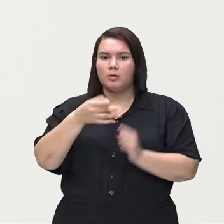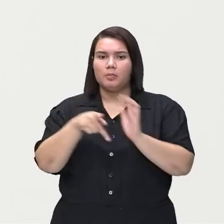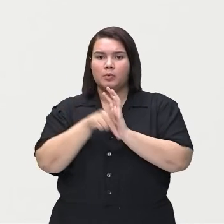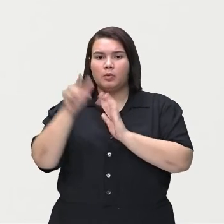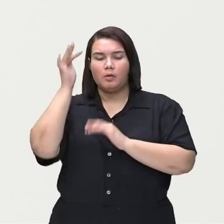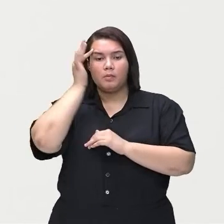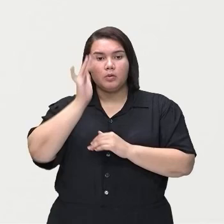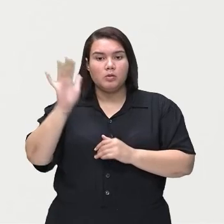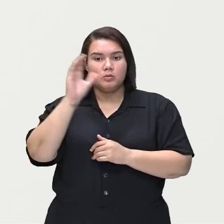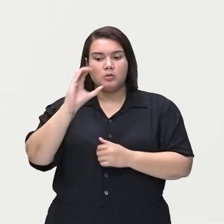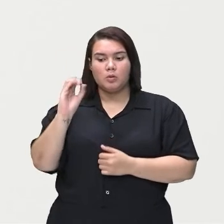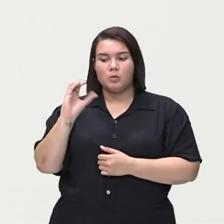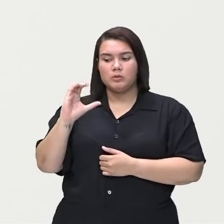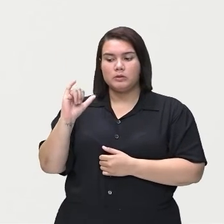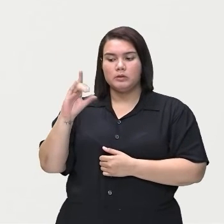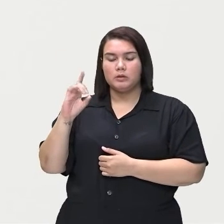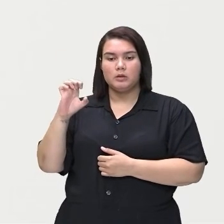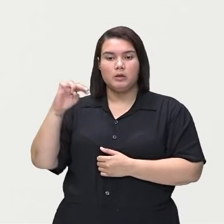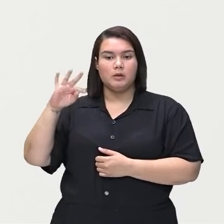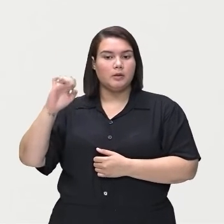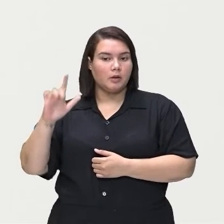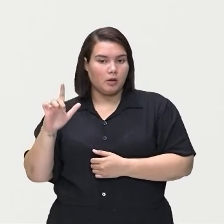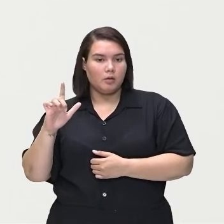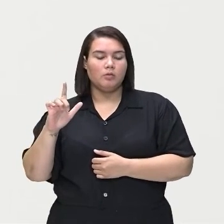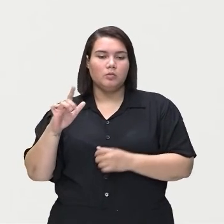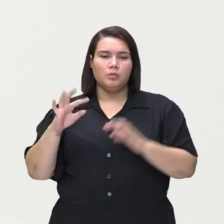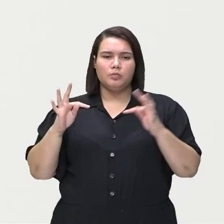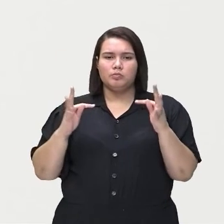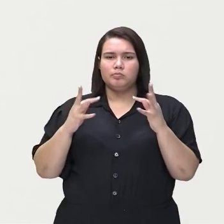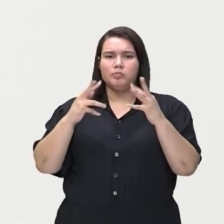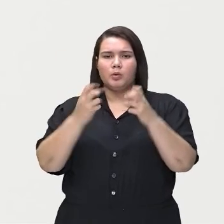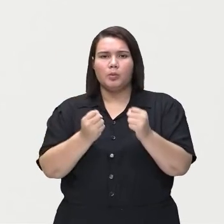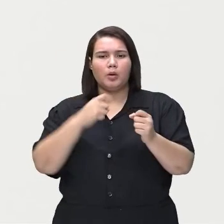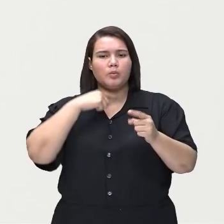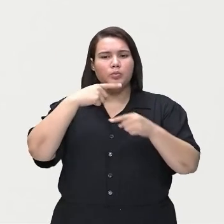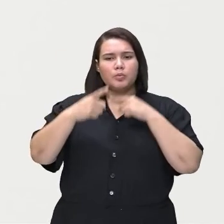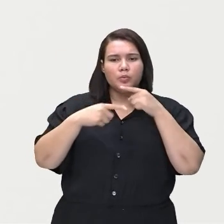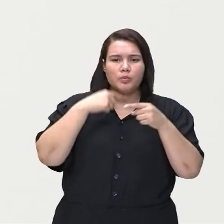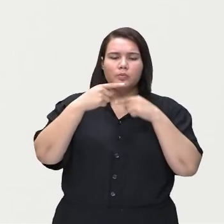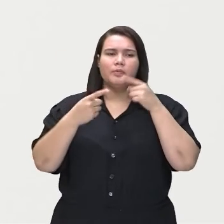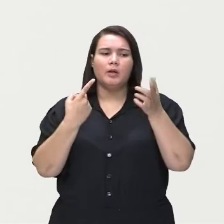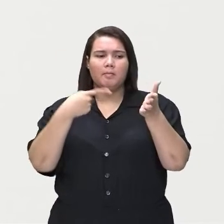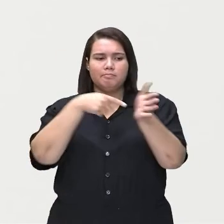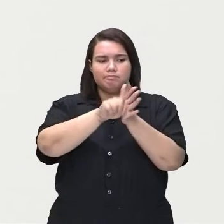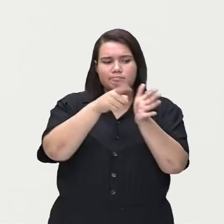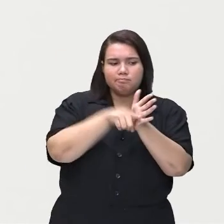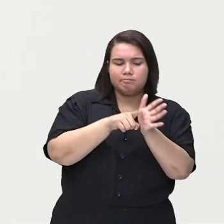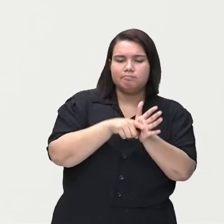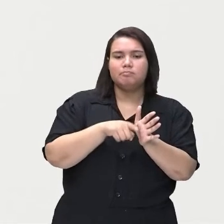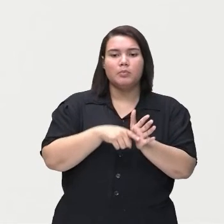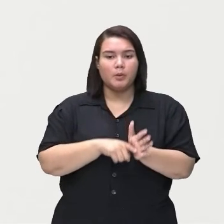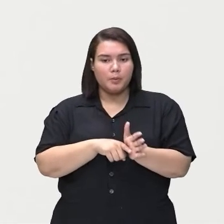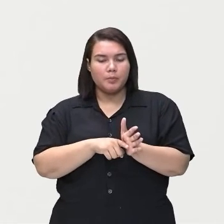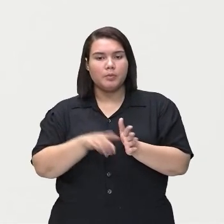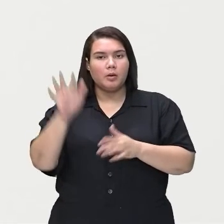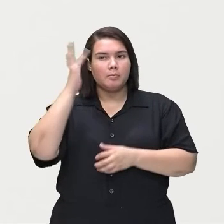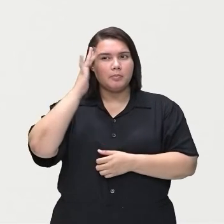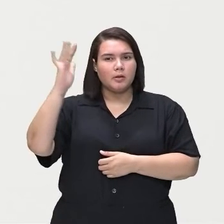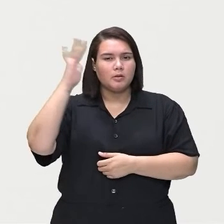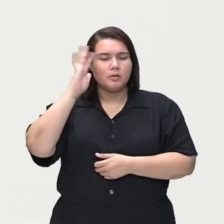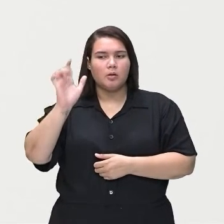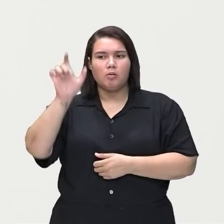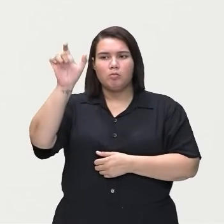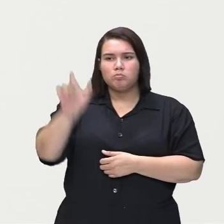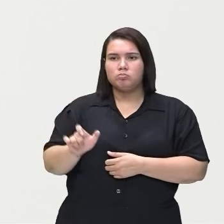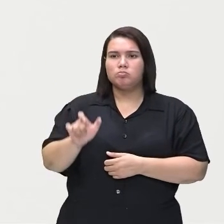da filosofia ocidental. Então, todas as dúvidas, todos os questionamentos e pensamentos que o